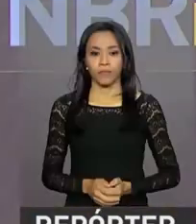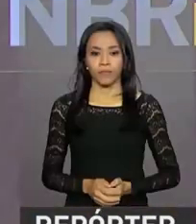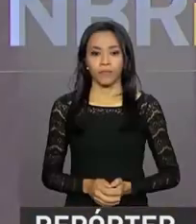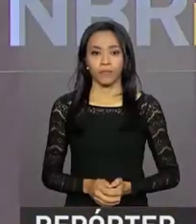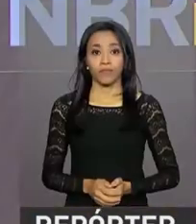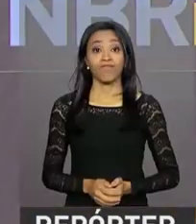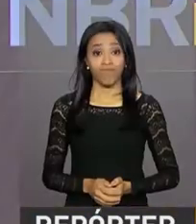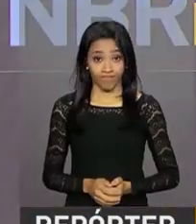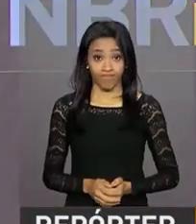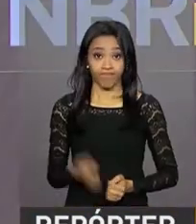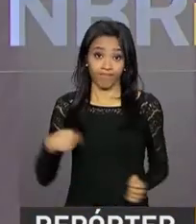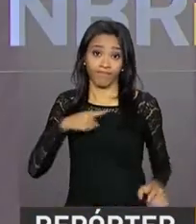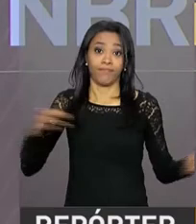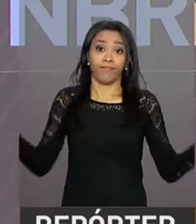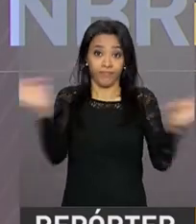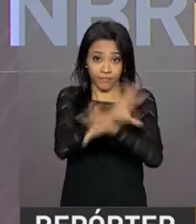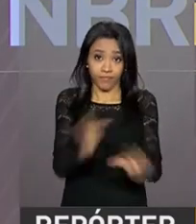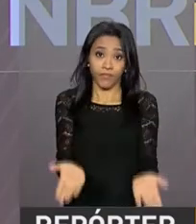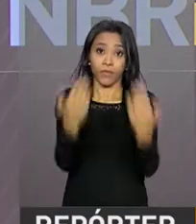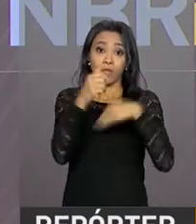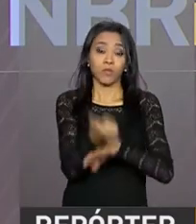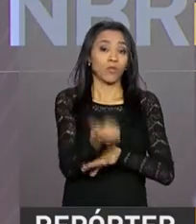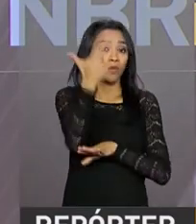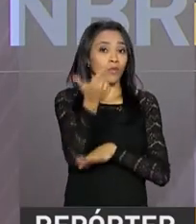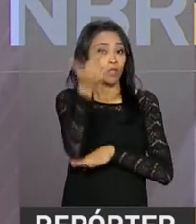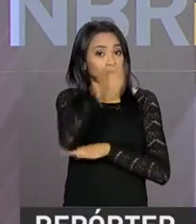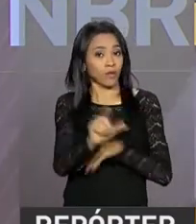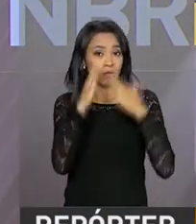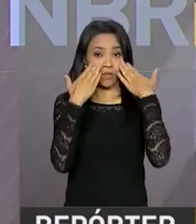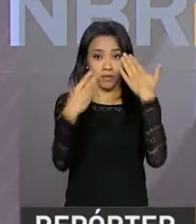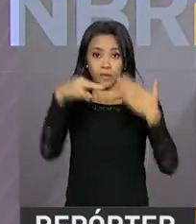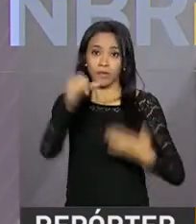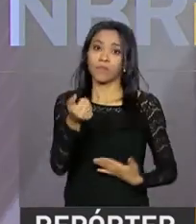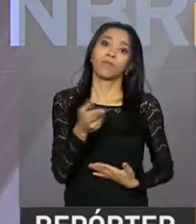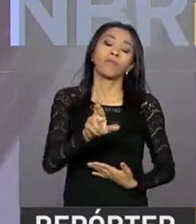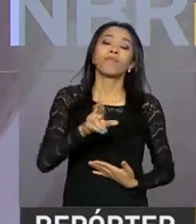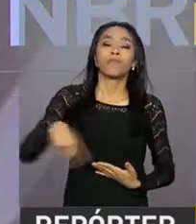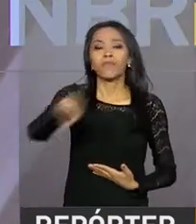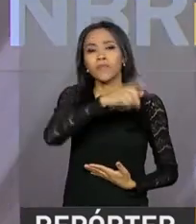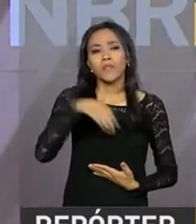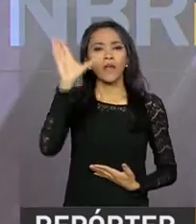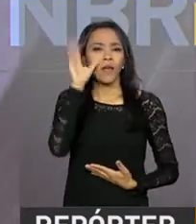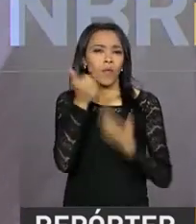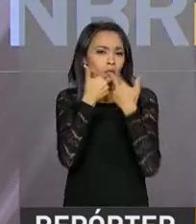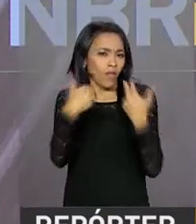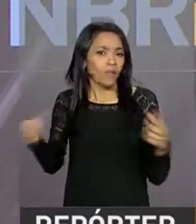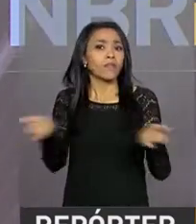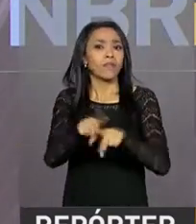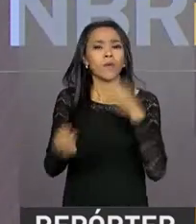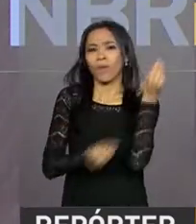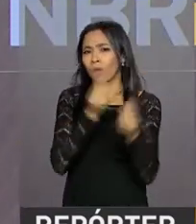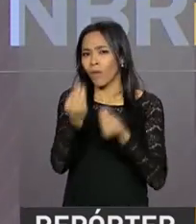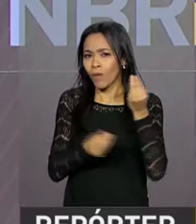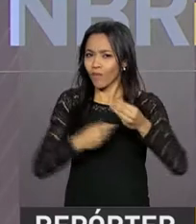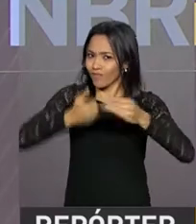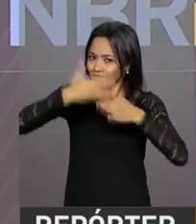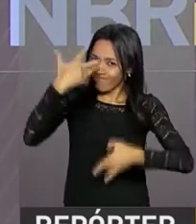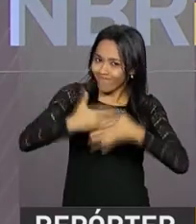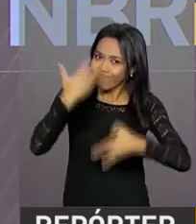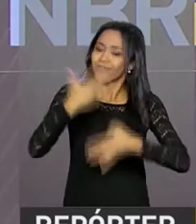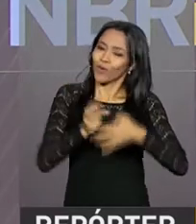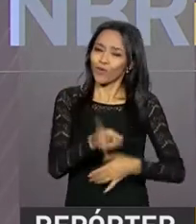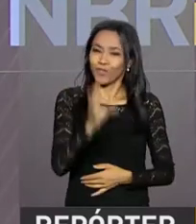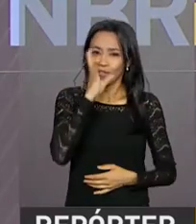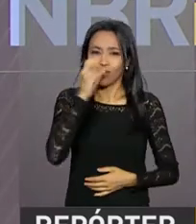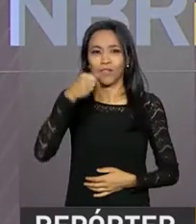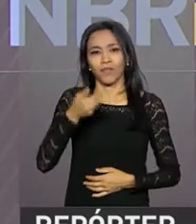Nós ficamos por aqui, voltamos ao meio-dia na próxima edição do Repórter NBR. Acompanhe as novidades também em nossas redes sociais.